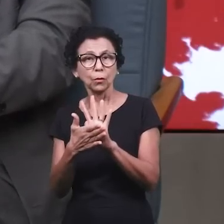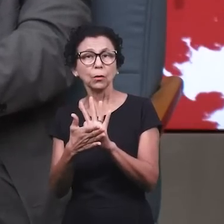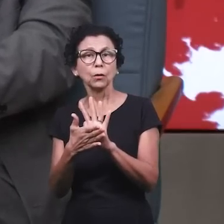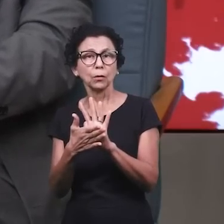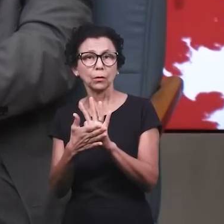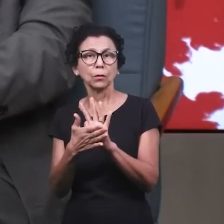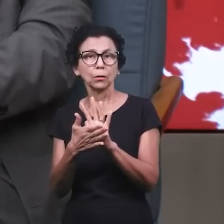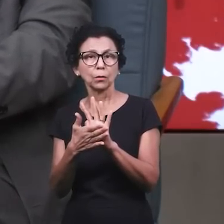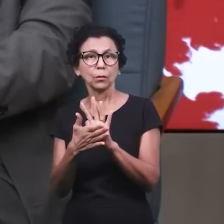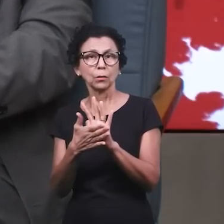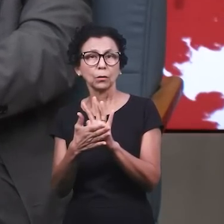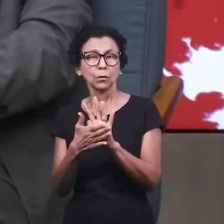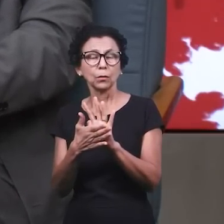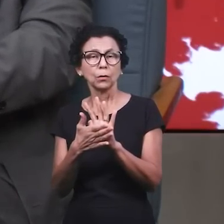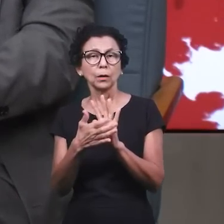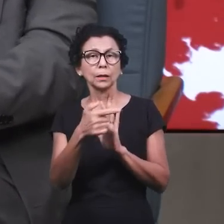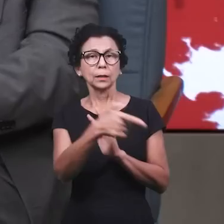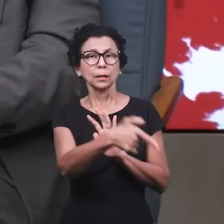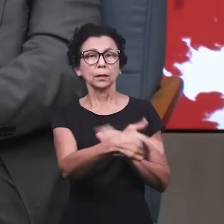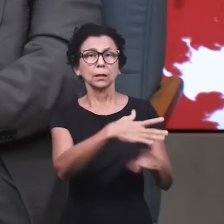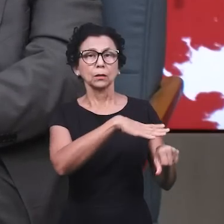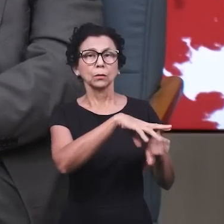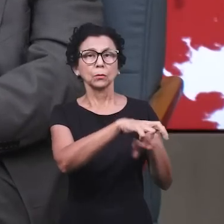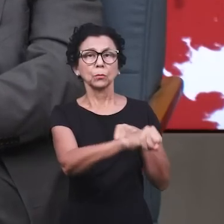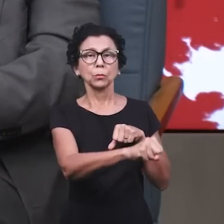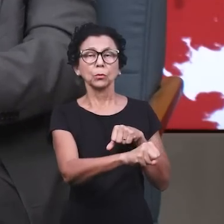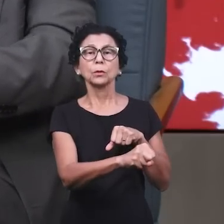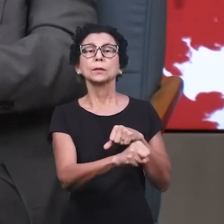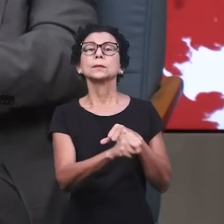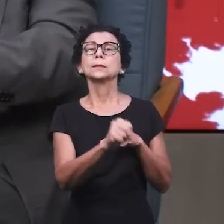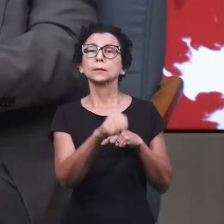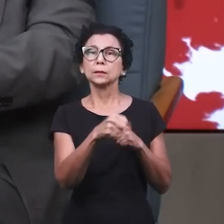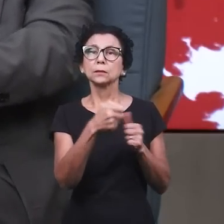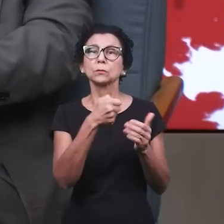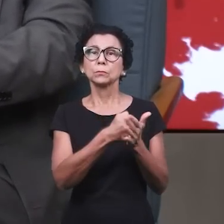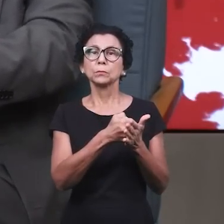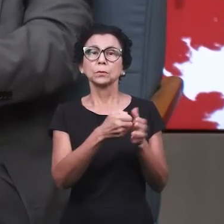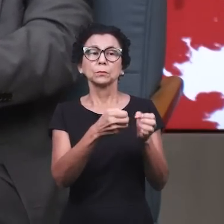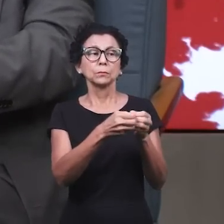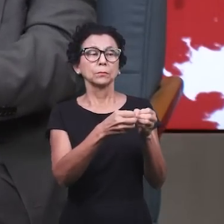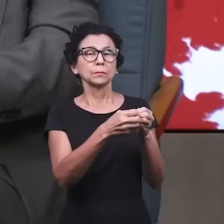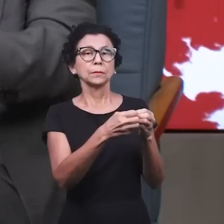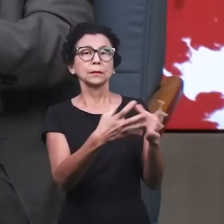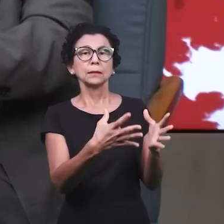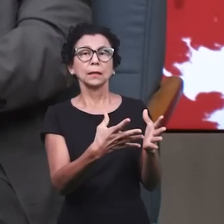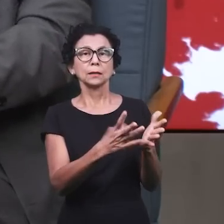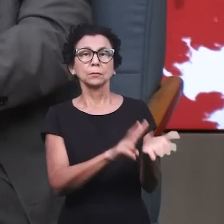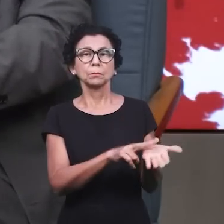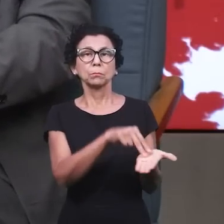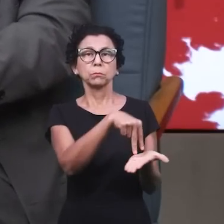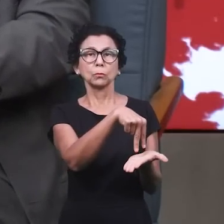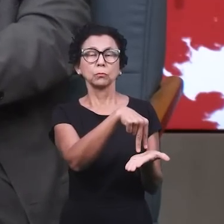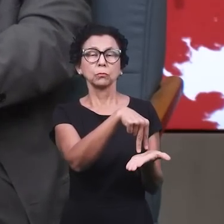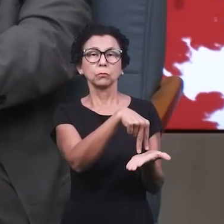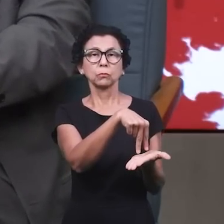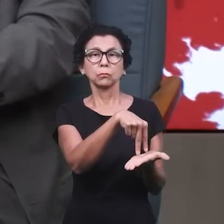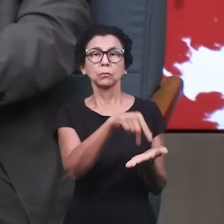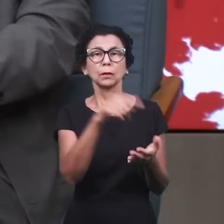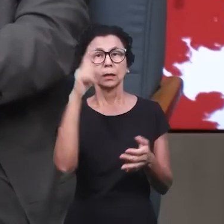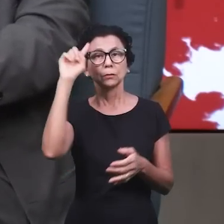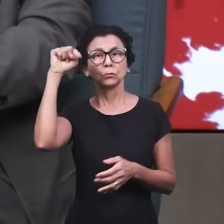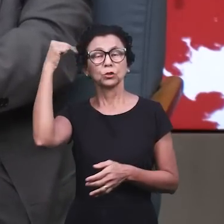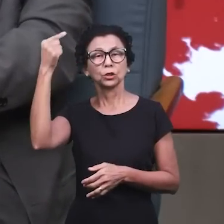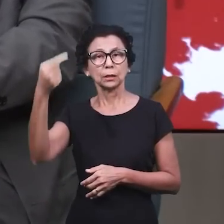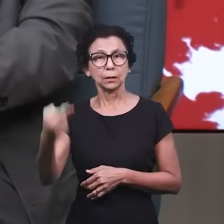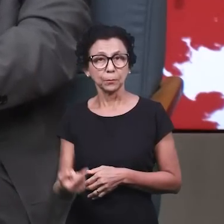Senhor revelou esse louvor, essa criança, houve um milagre nessa criança. E esse louvor foi cantado na igreja no